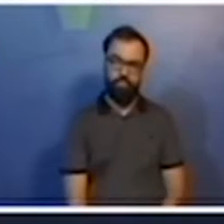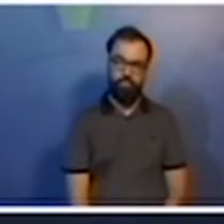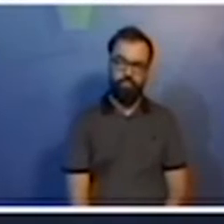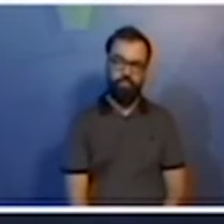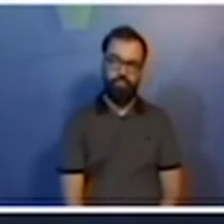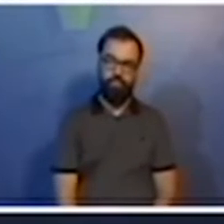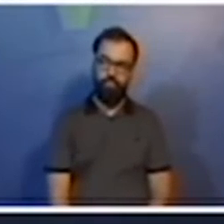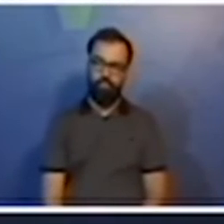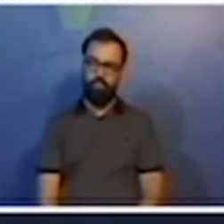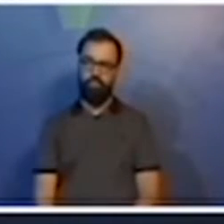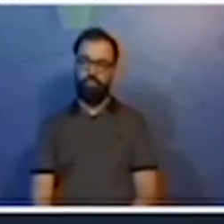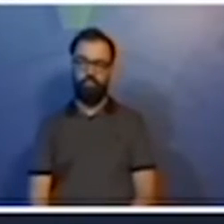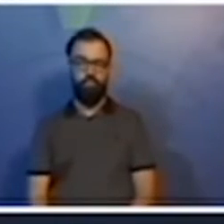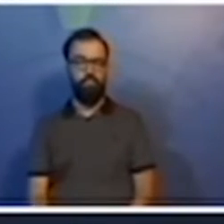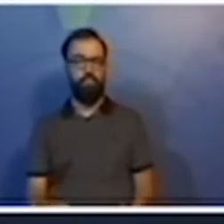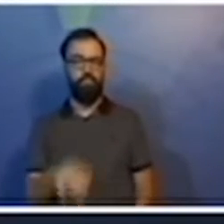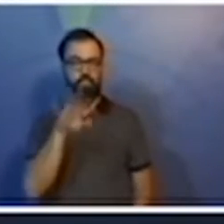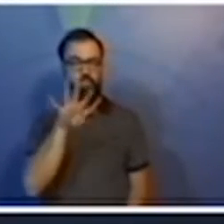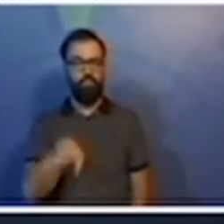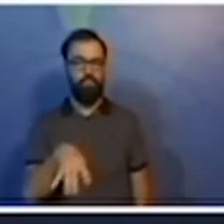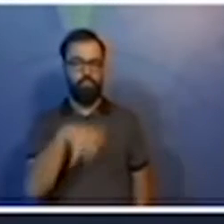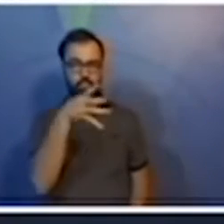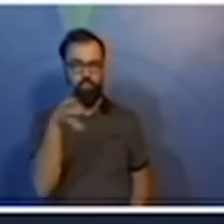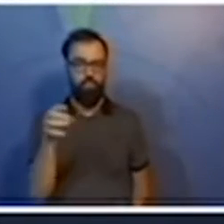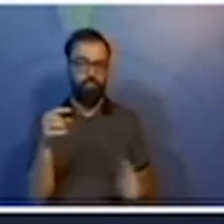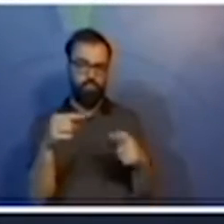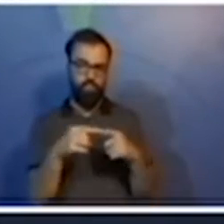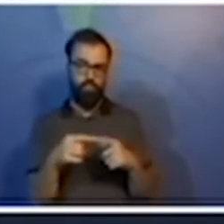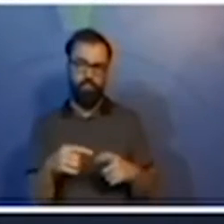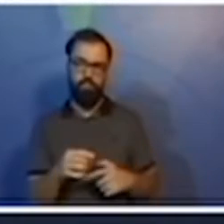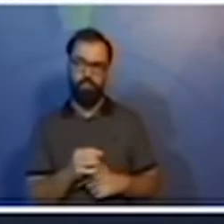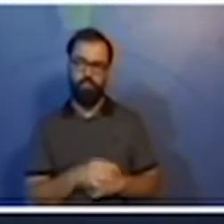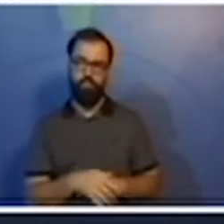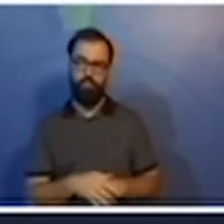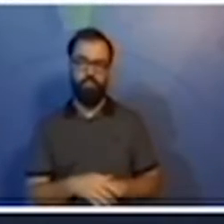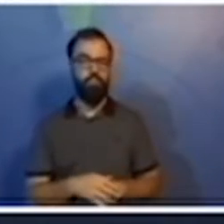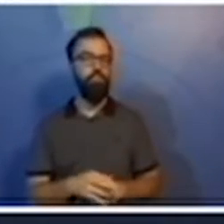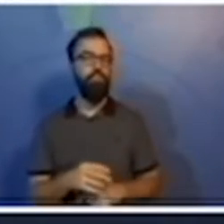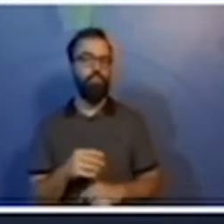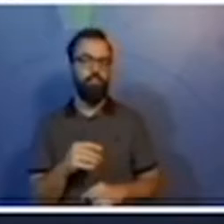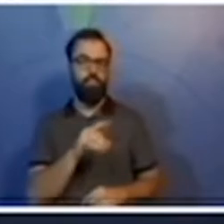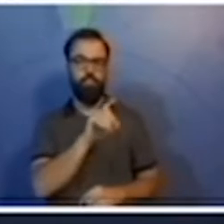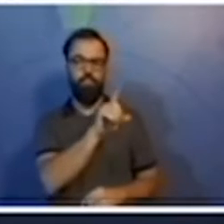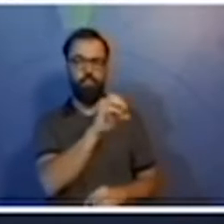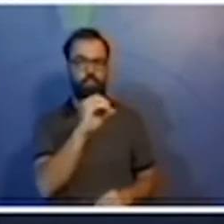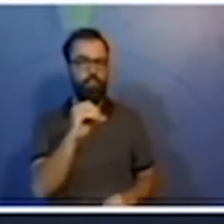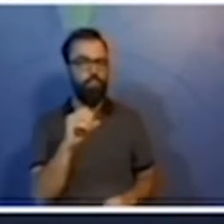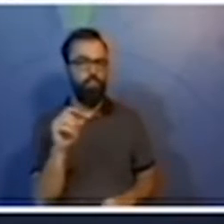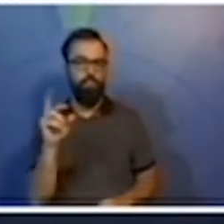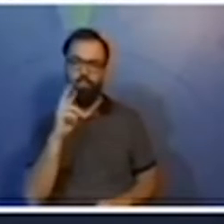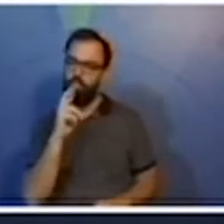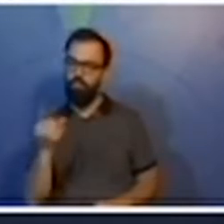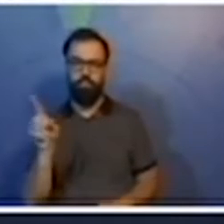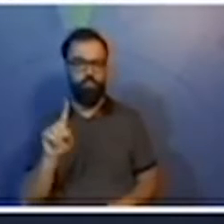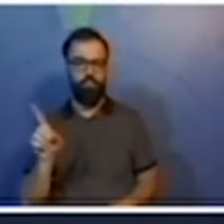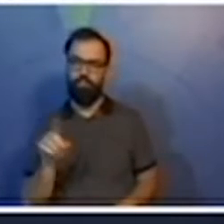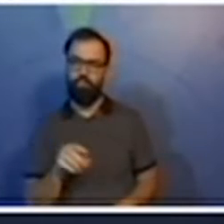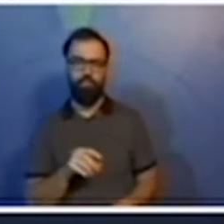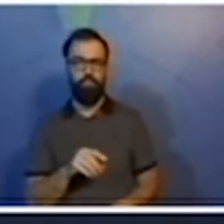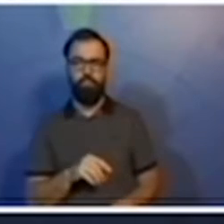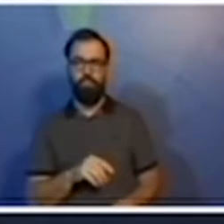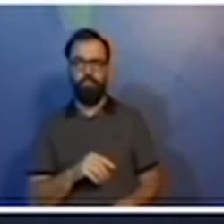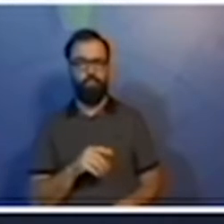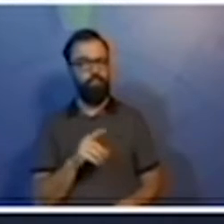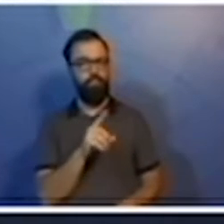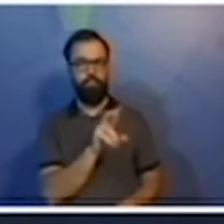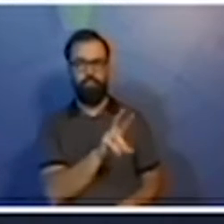pela tabela a gente já observa que 10 não é a solução, 10 graus não é a